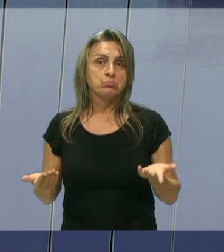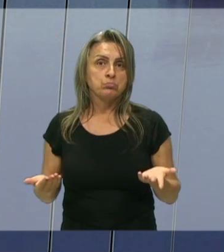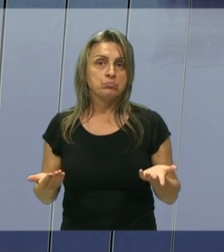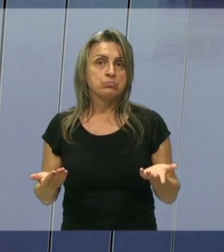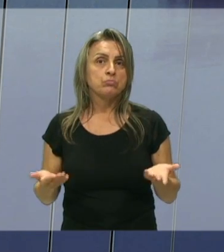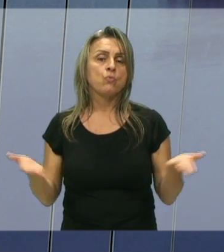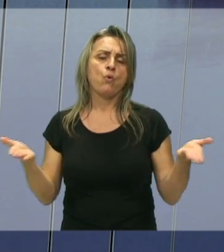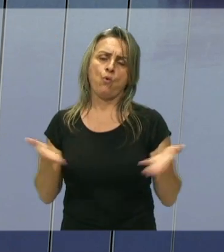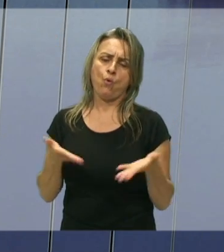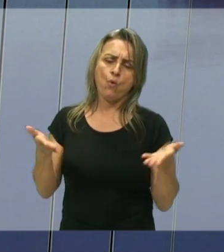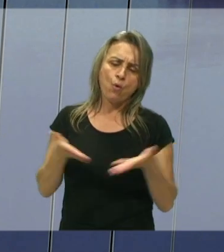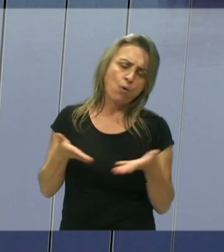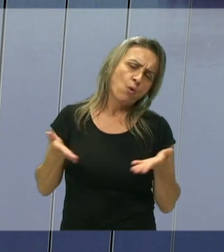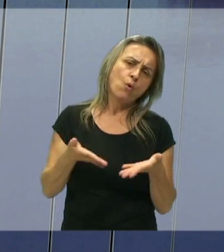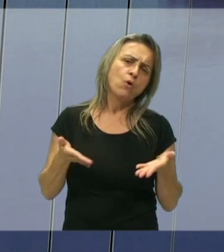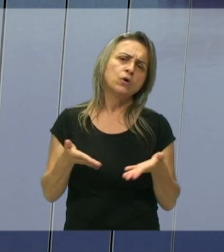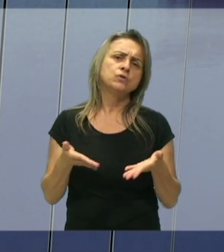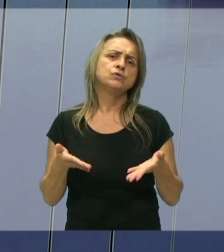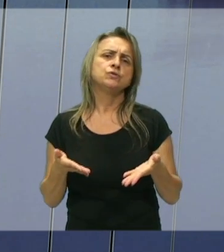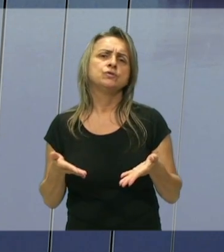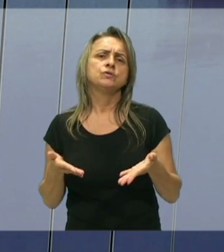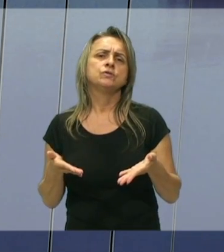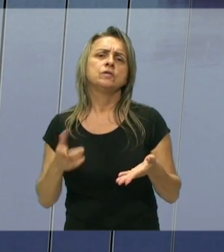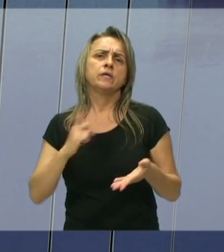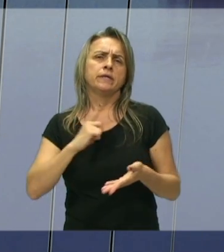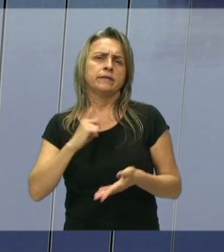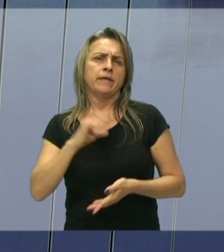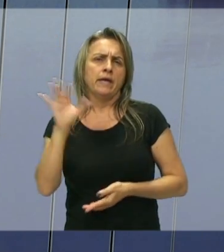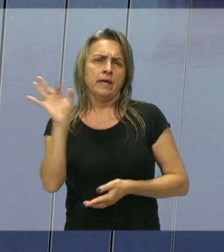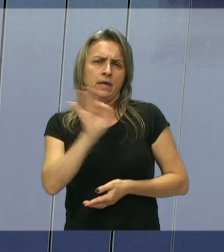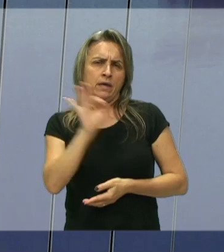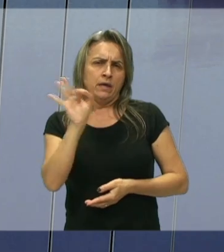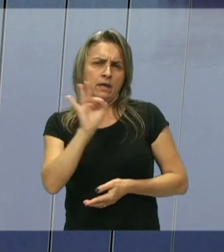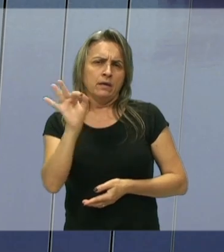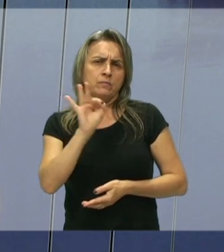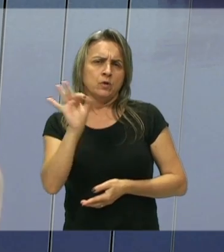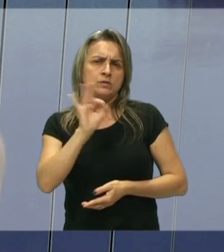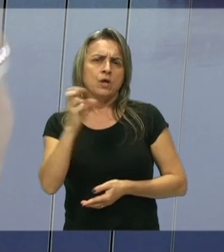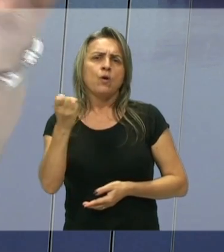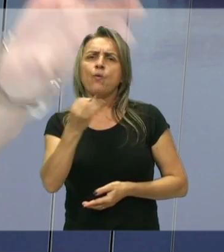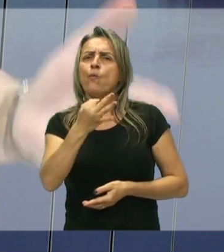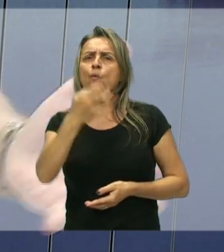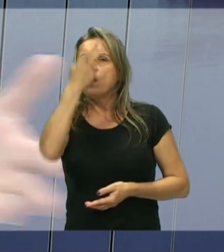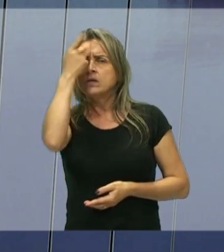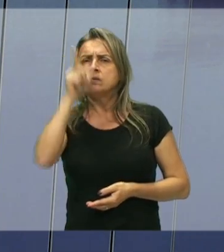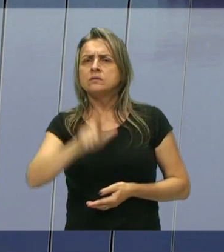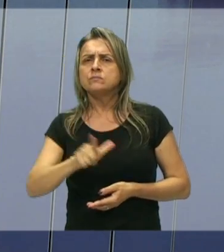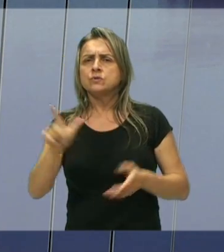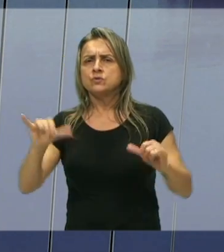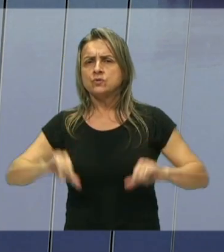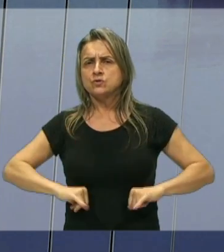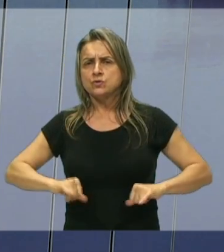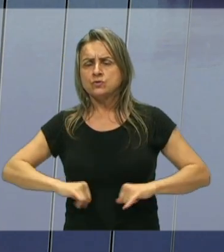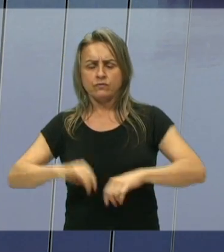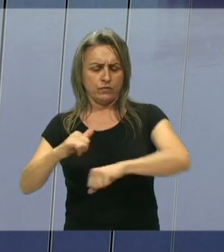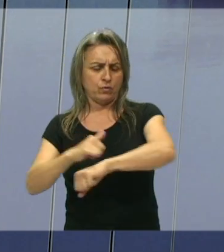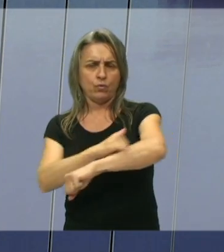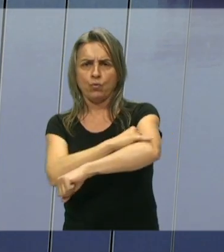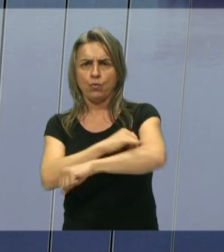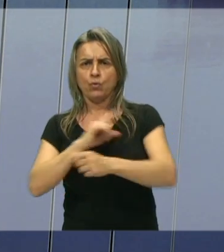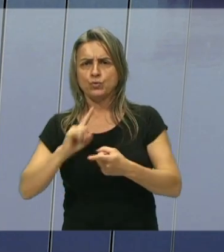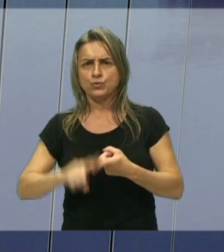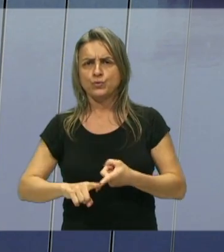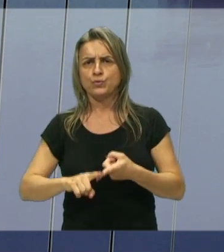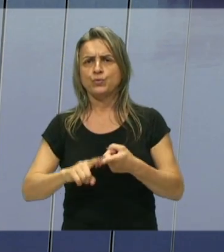a gente tem uma estatística de quantas pessoas estão sofrendo de obesidade,